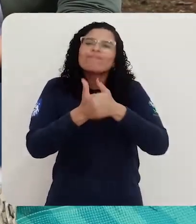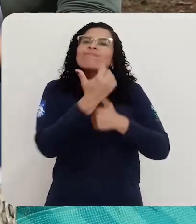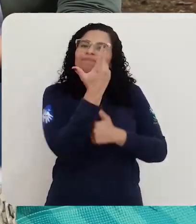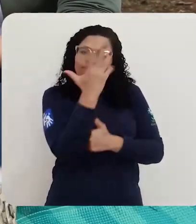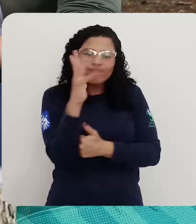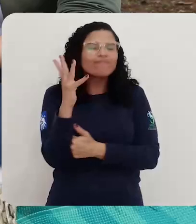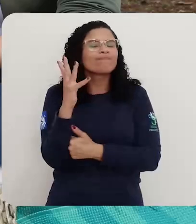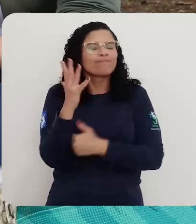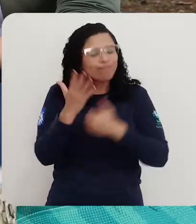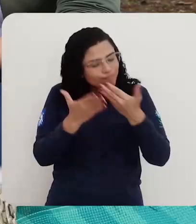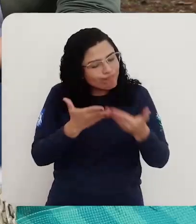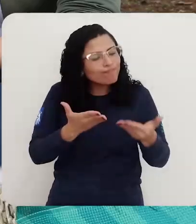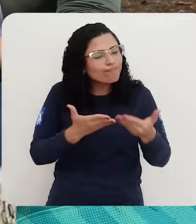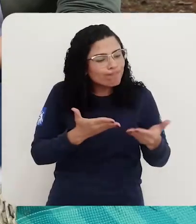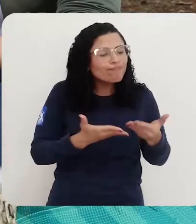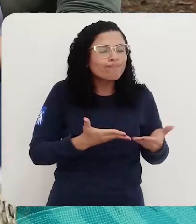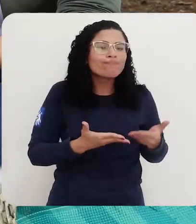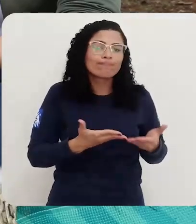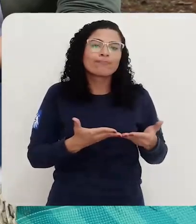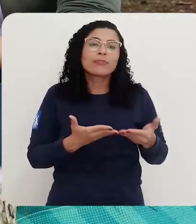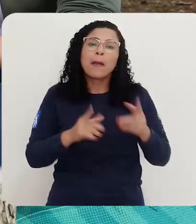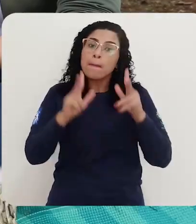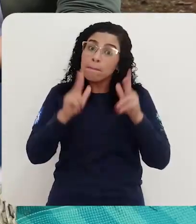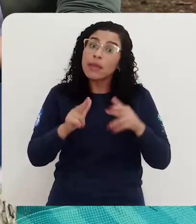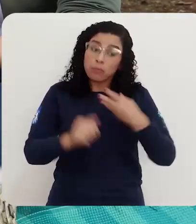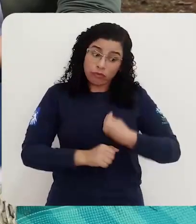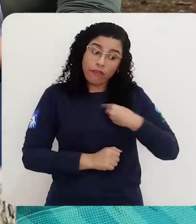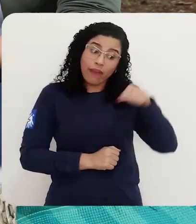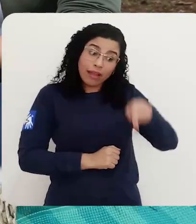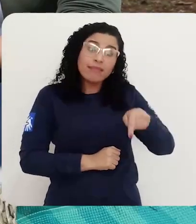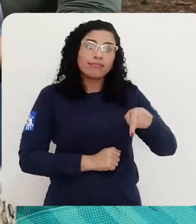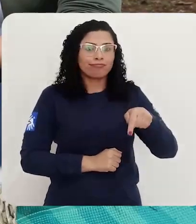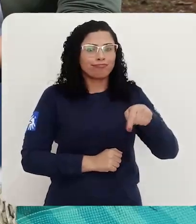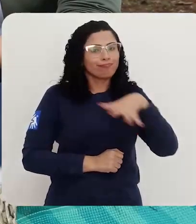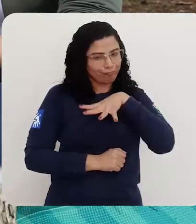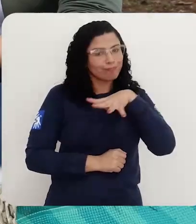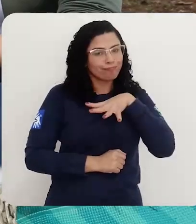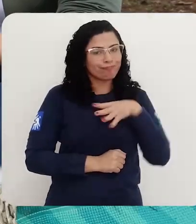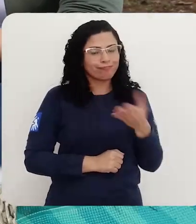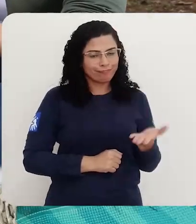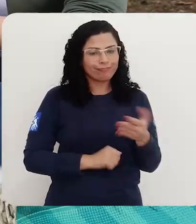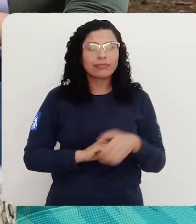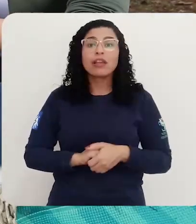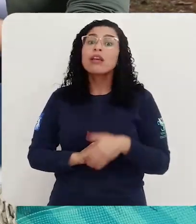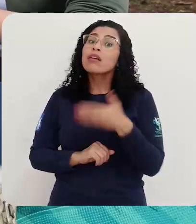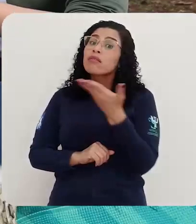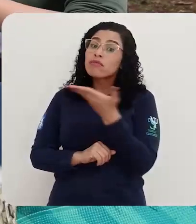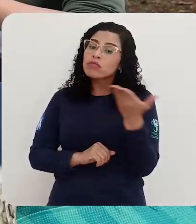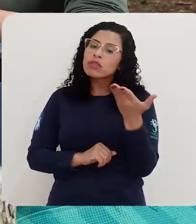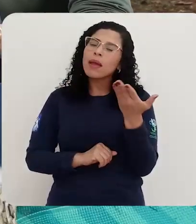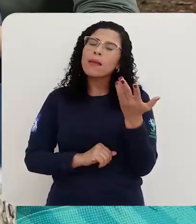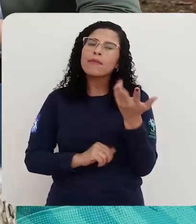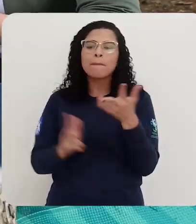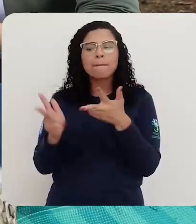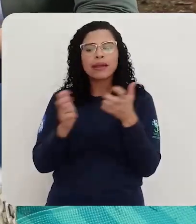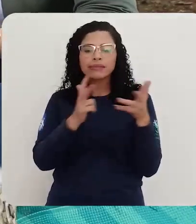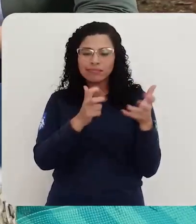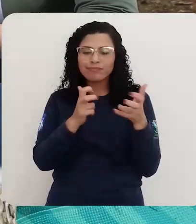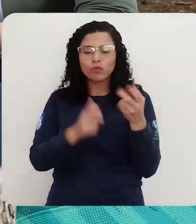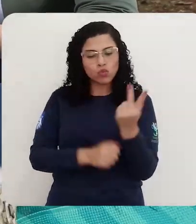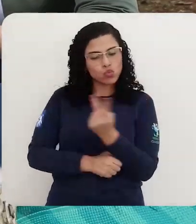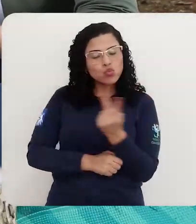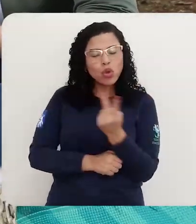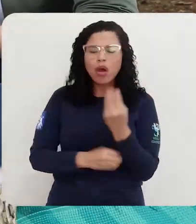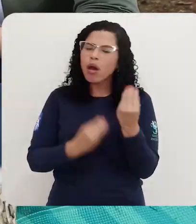essa inserção com a natureza que tem cotidianamente, mesmo estando na cidade. Entendi. E você que percebe, assim, os dois